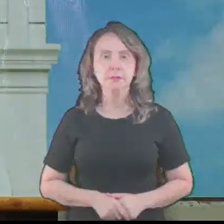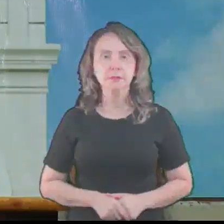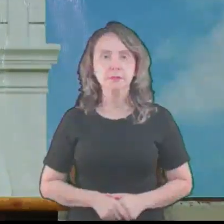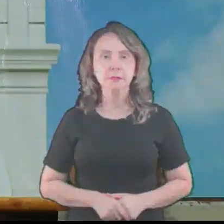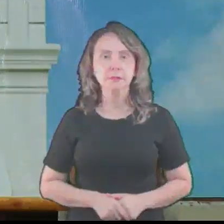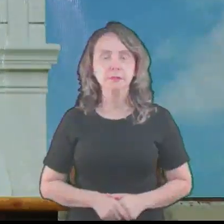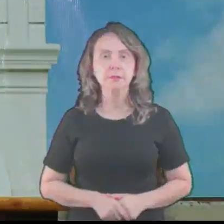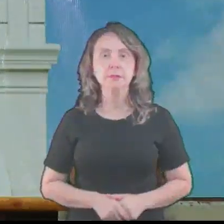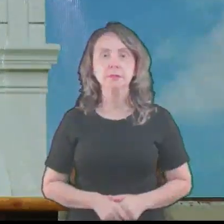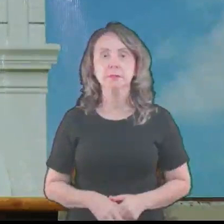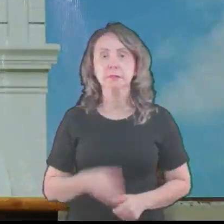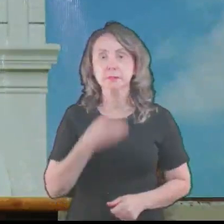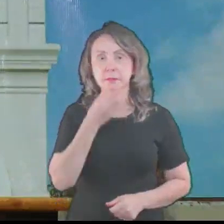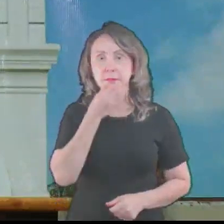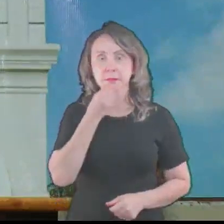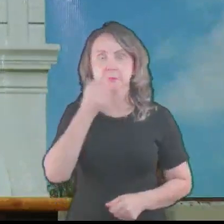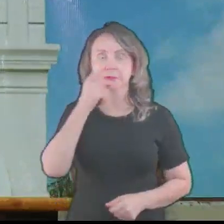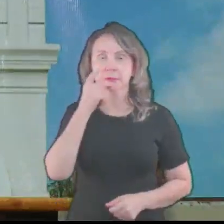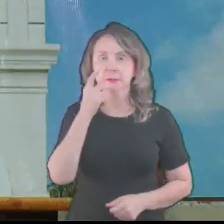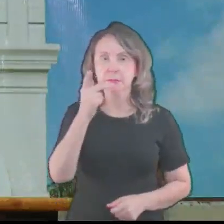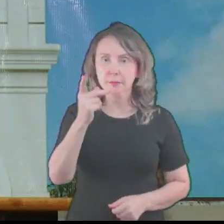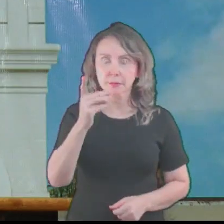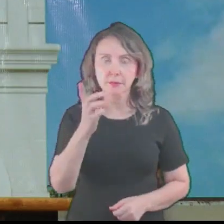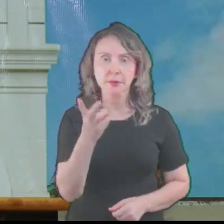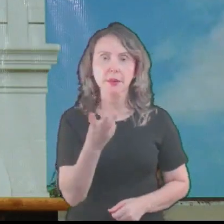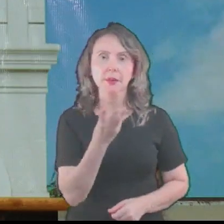O profeta Isaías